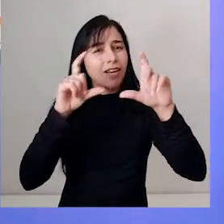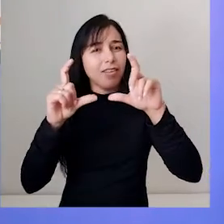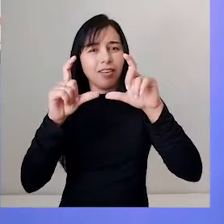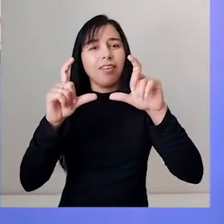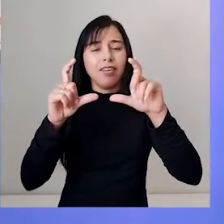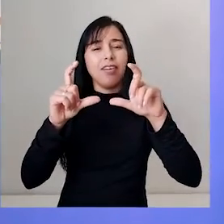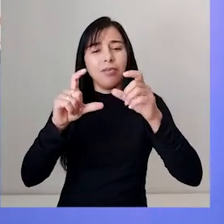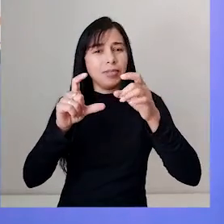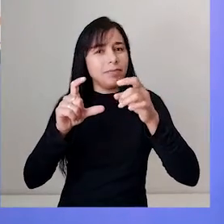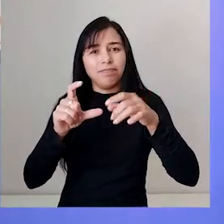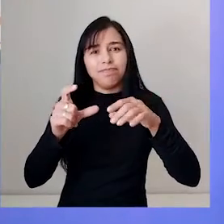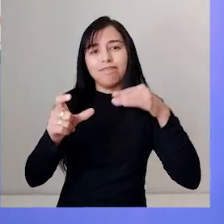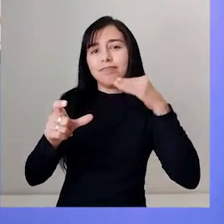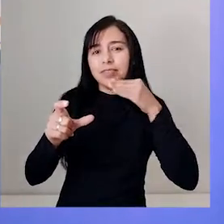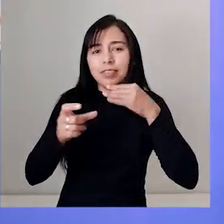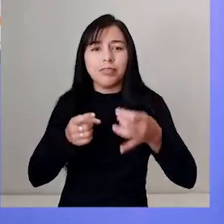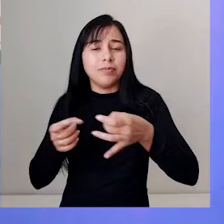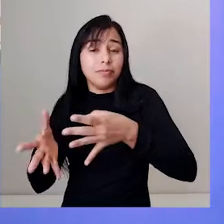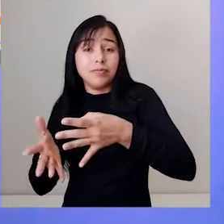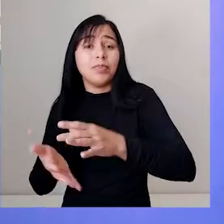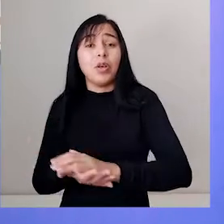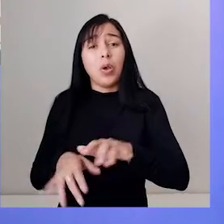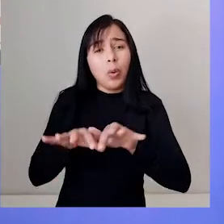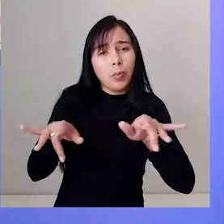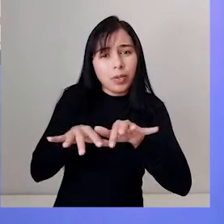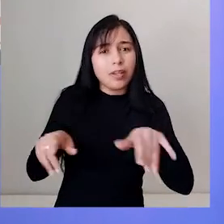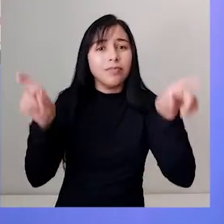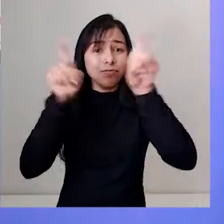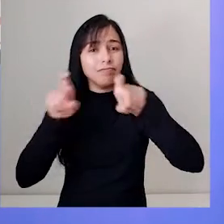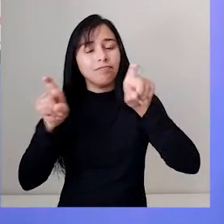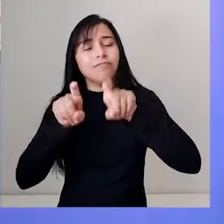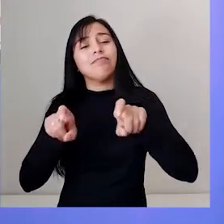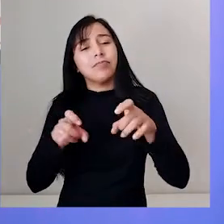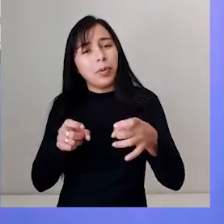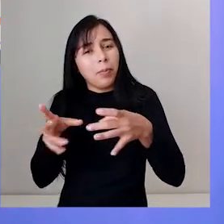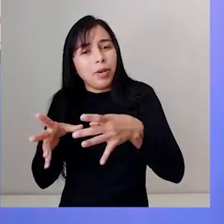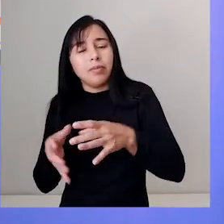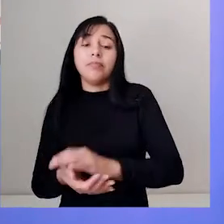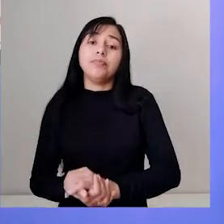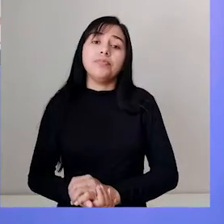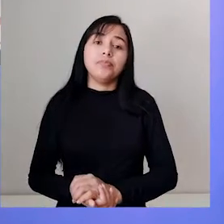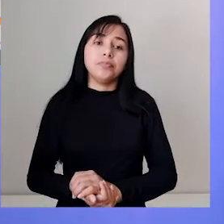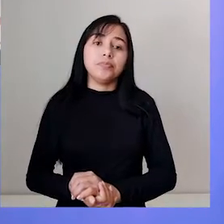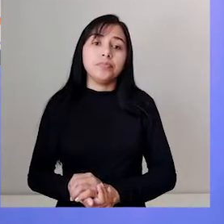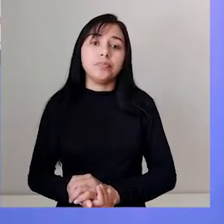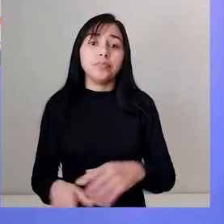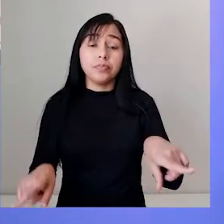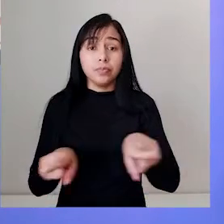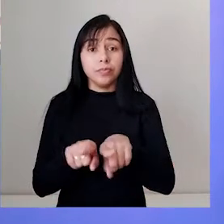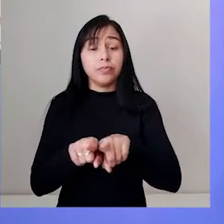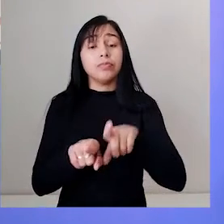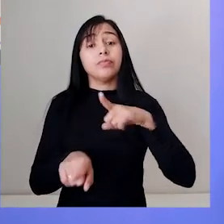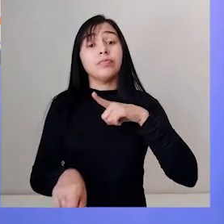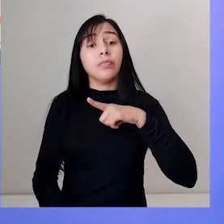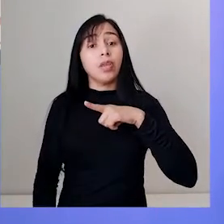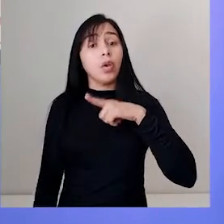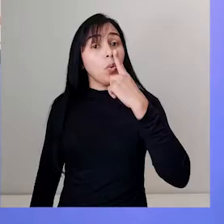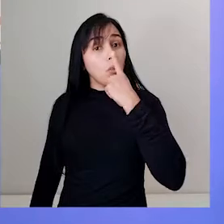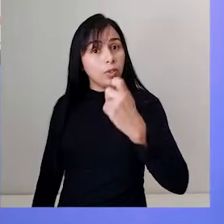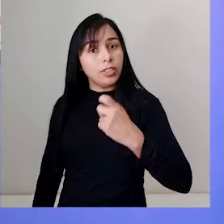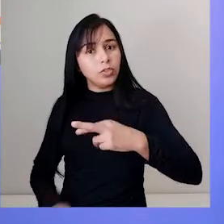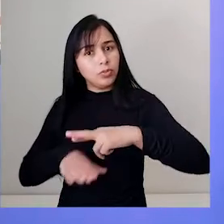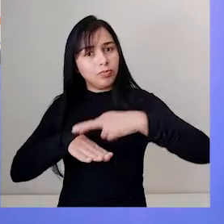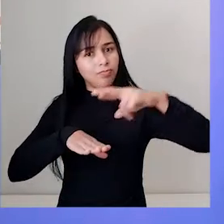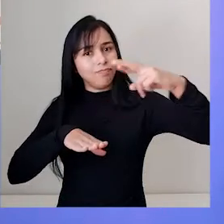de teclado de computador e etc. E o lixo radioativo, que é um lixo produzido também